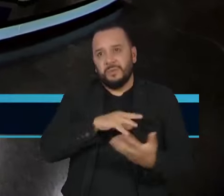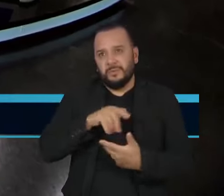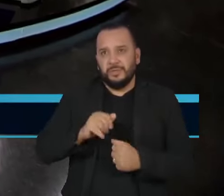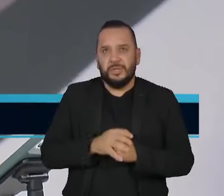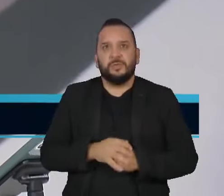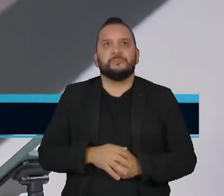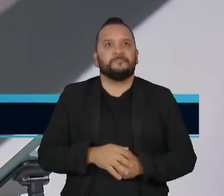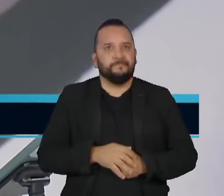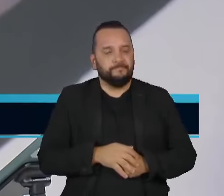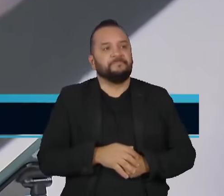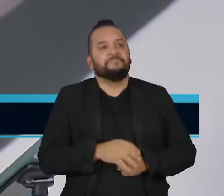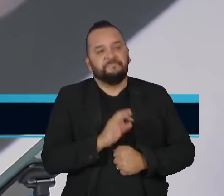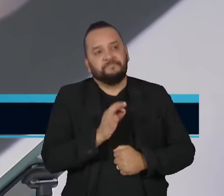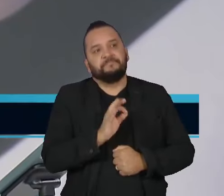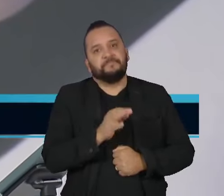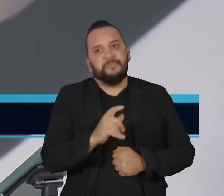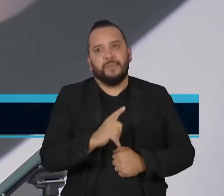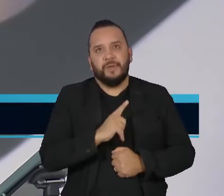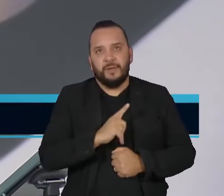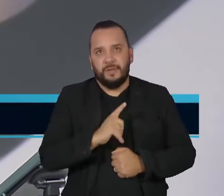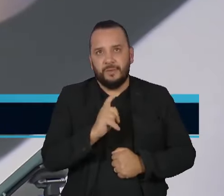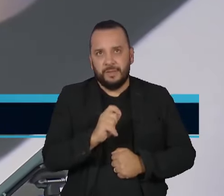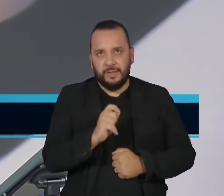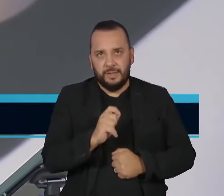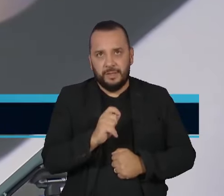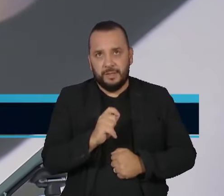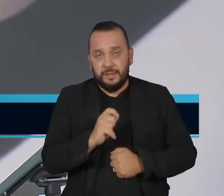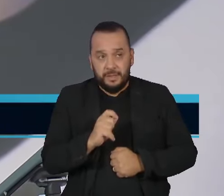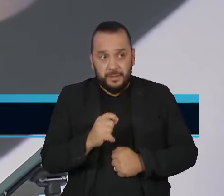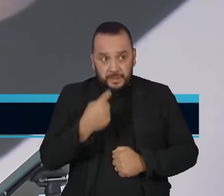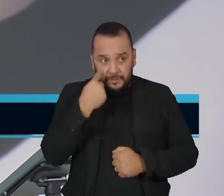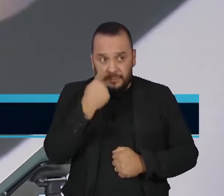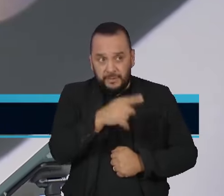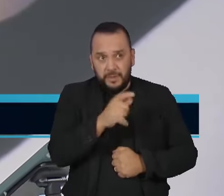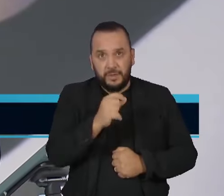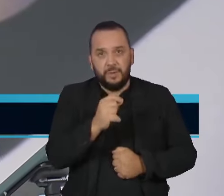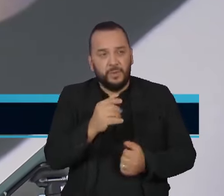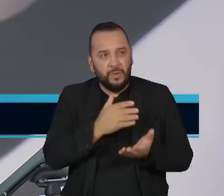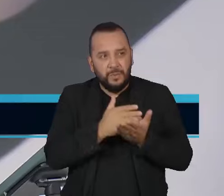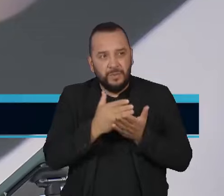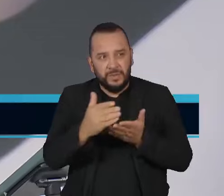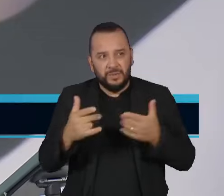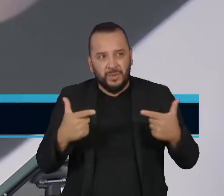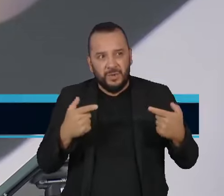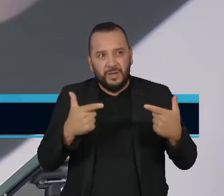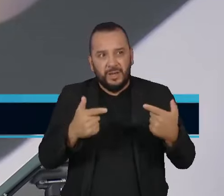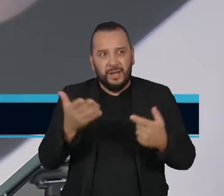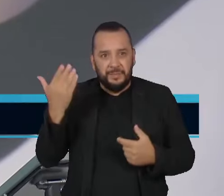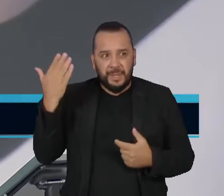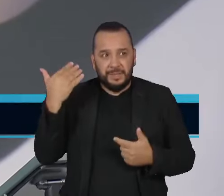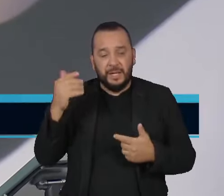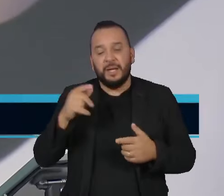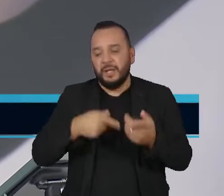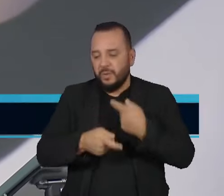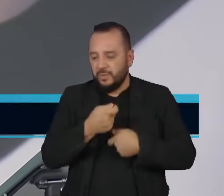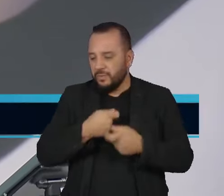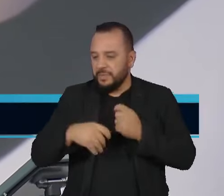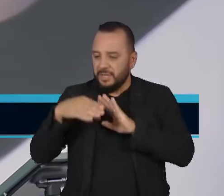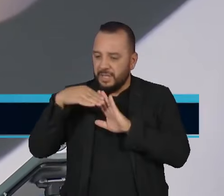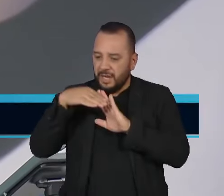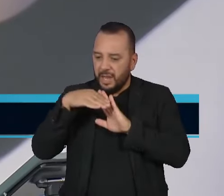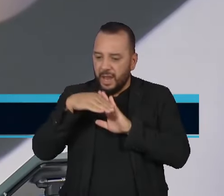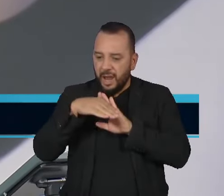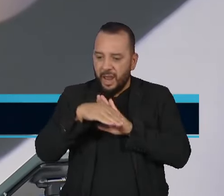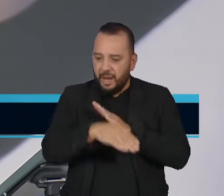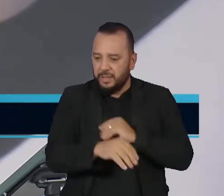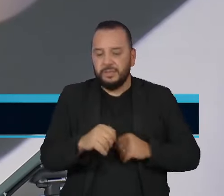Nós tivemos um pequeno trailer quando eclodiu a guerra, né? Já houve um impacto forte, reforçou o